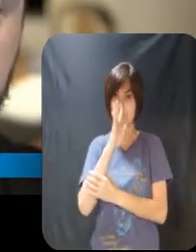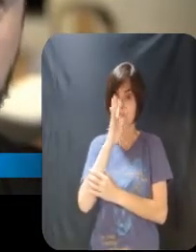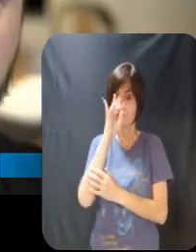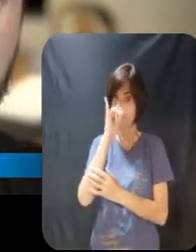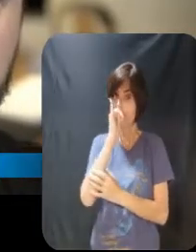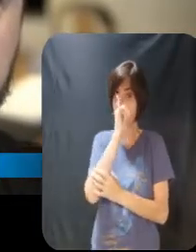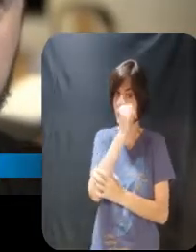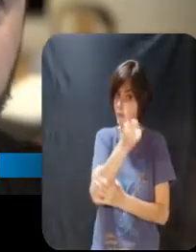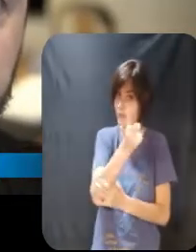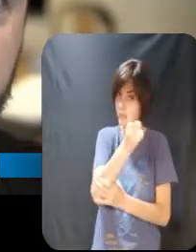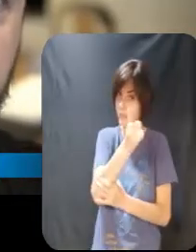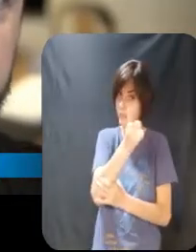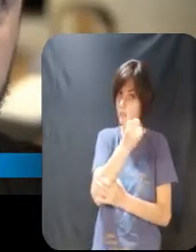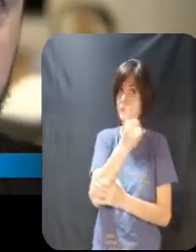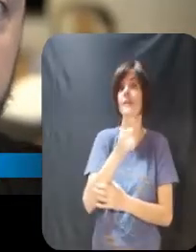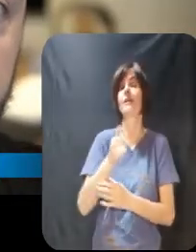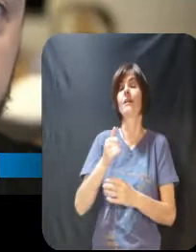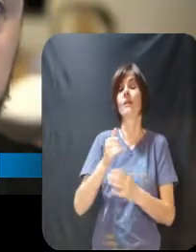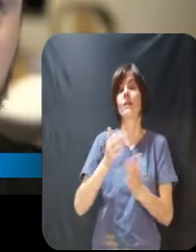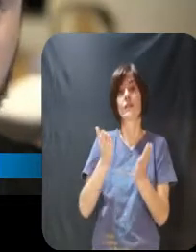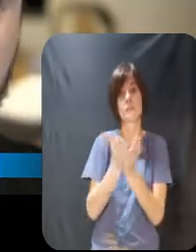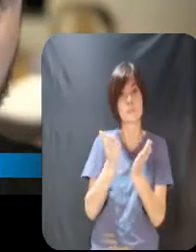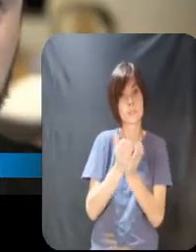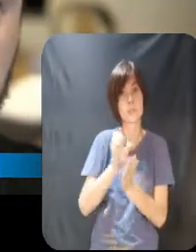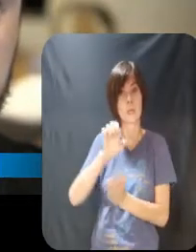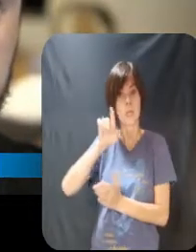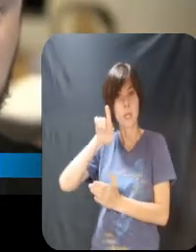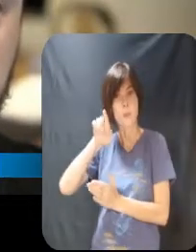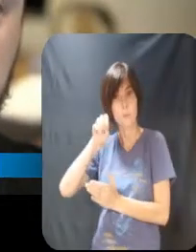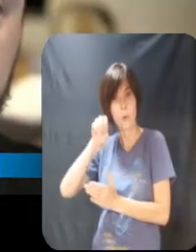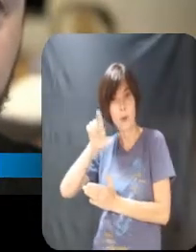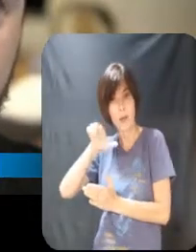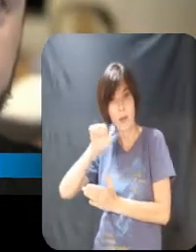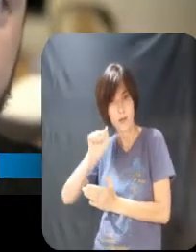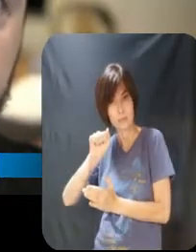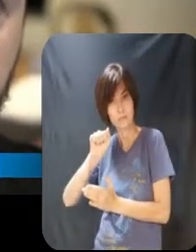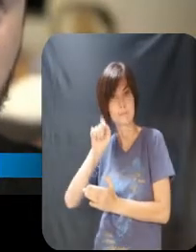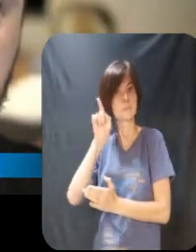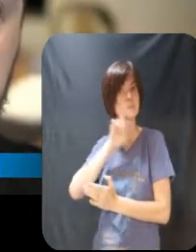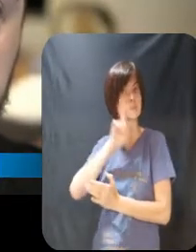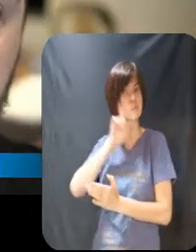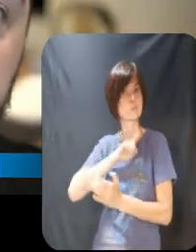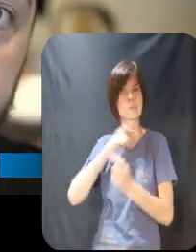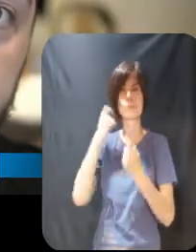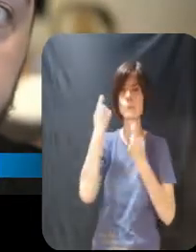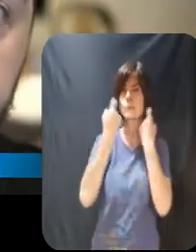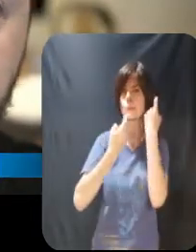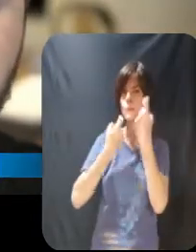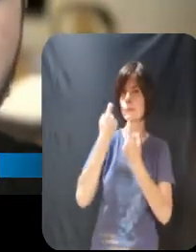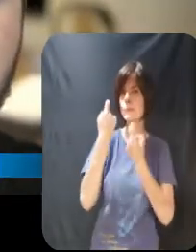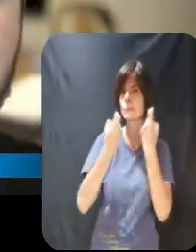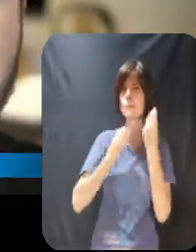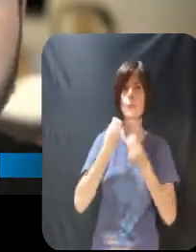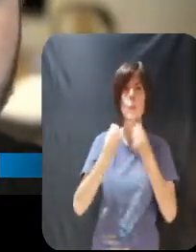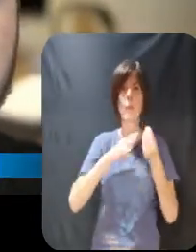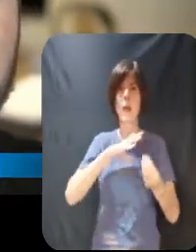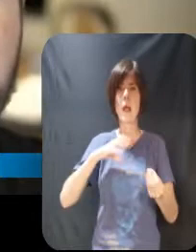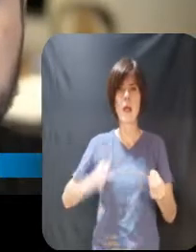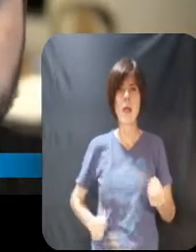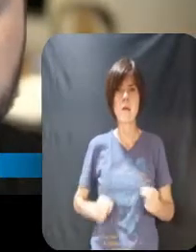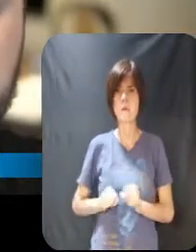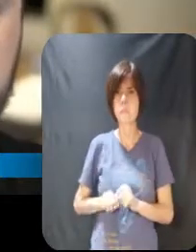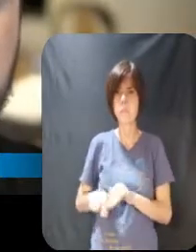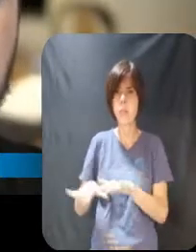dele, os americanos estavam muito preocupados com o Ebola se espalhando da África para a Europa e para os Estados Unidos. Também viam uma oportunidade de